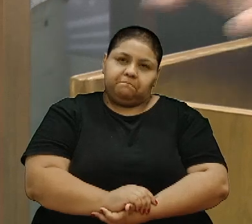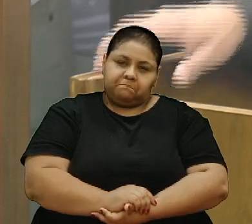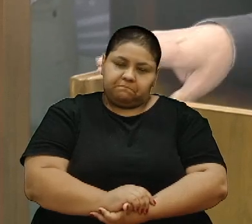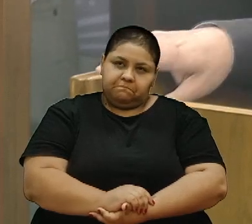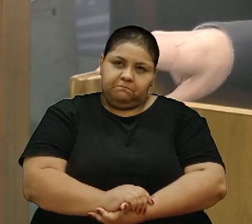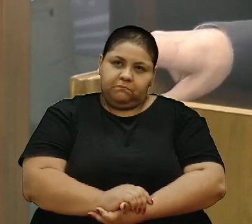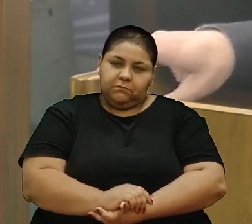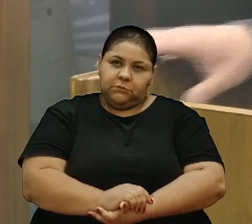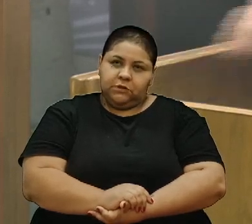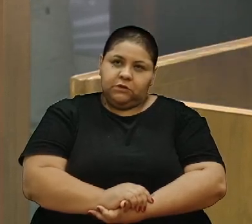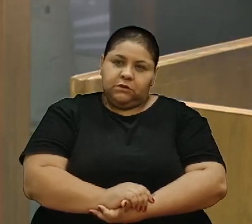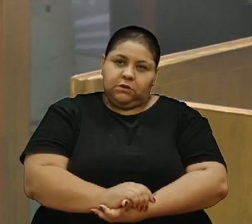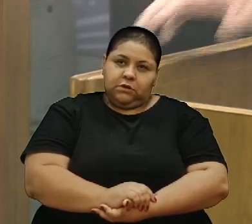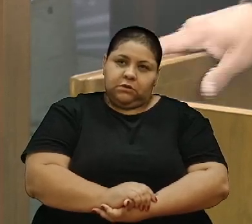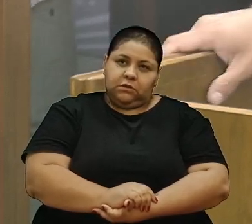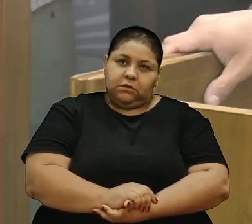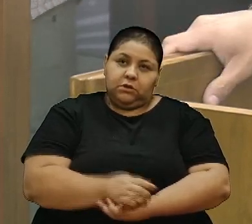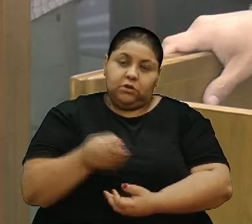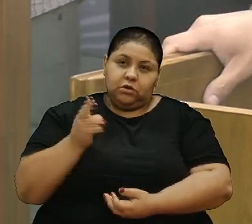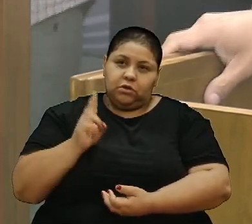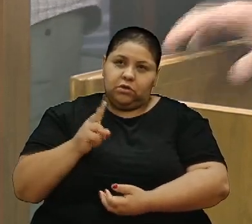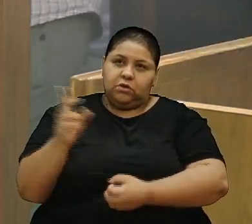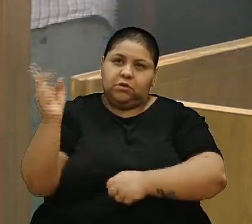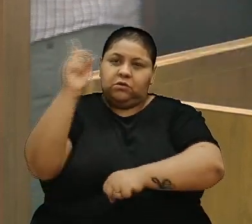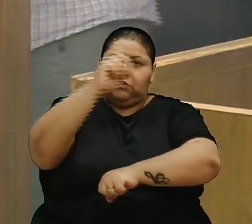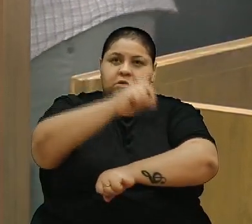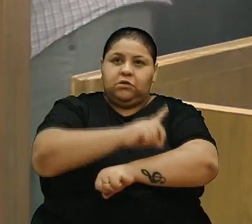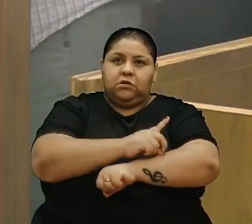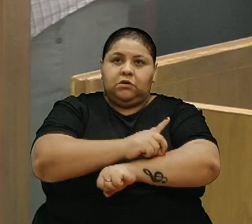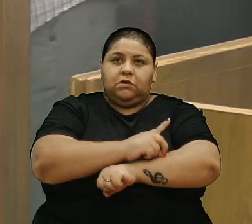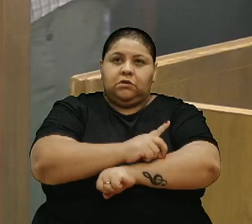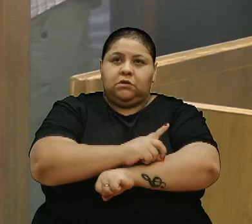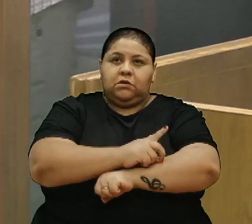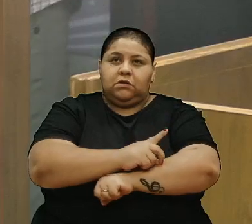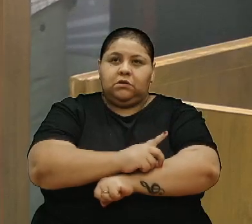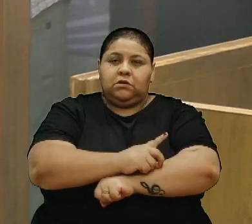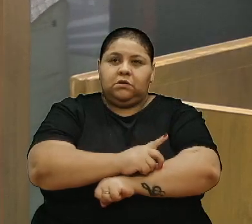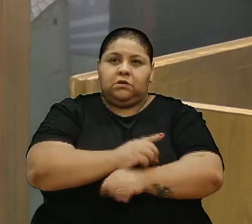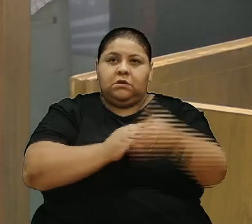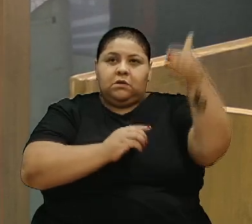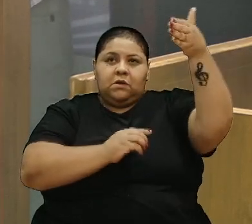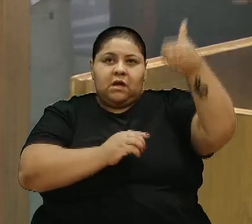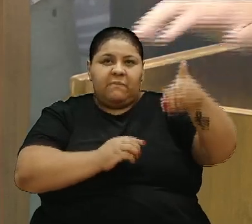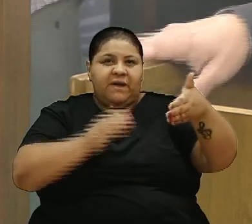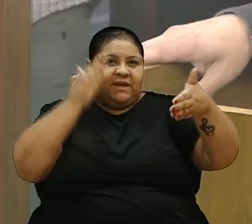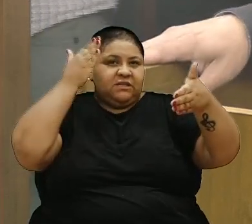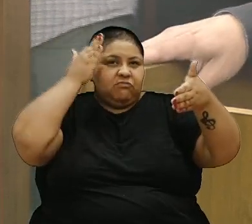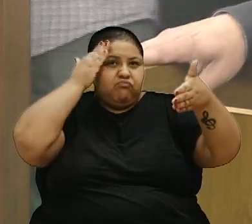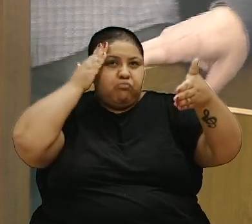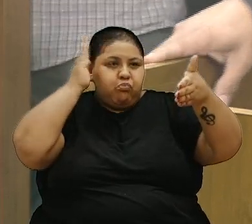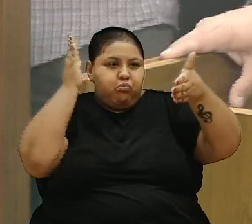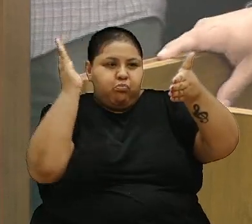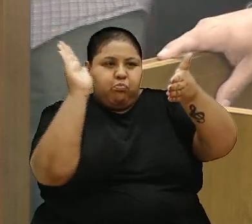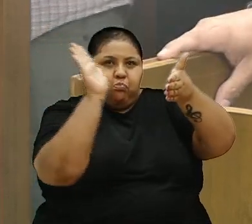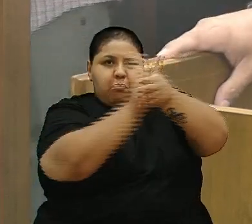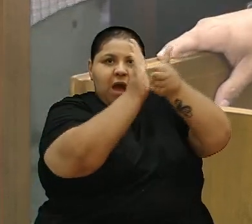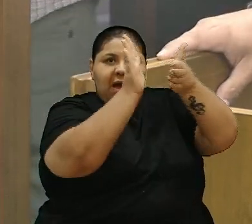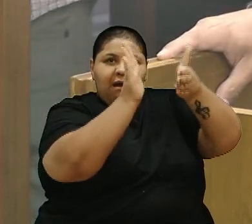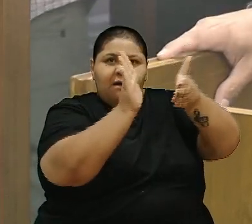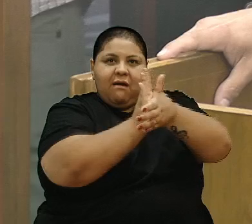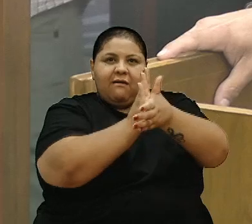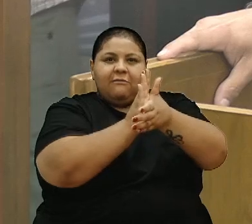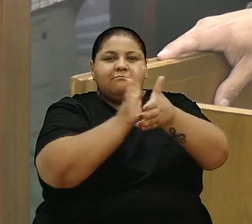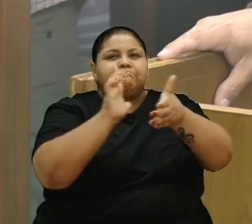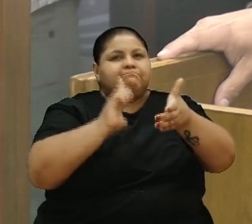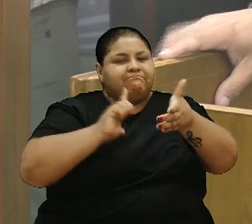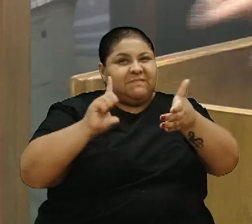mesmo dia, um dos filhos acabou se chocando com a parede lá e acabou tendo uma lesão, inclusive grave,